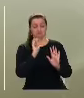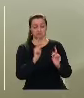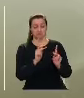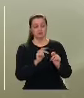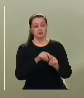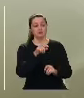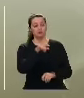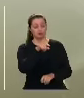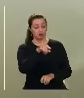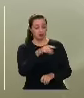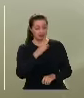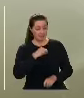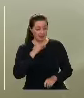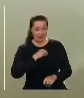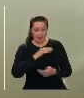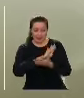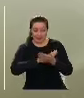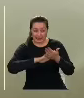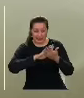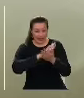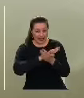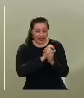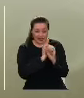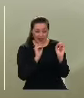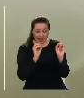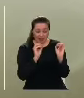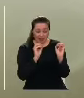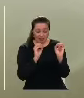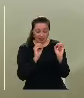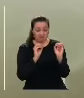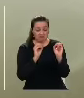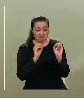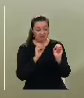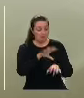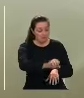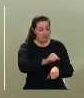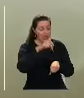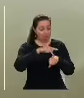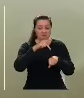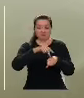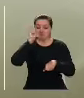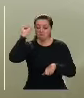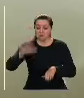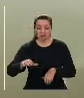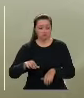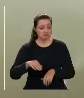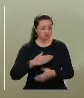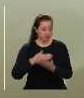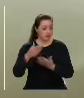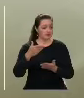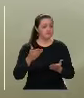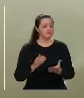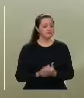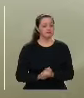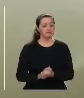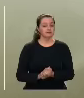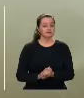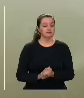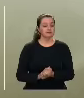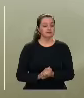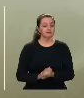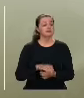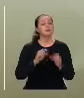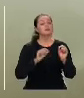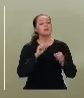tem pecado, então comece. Quem vai ser o primeiro a ser? O que não tem